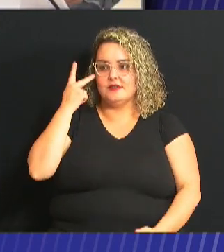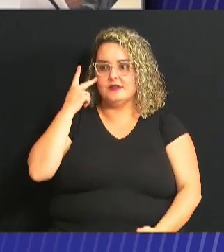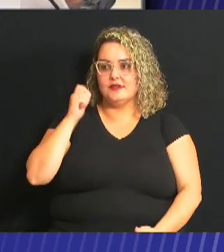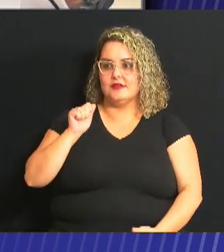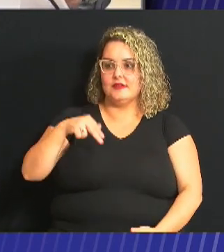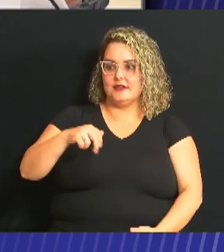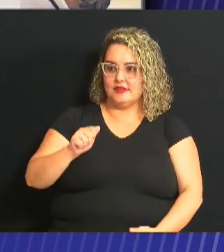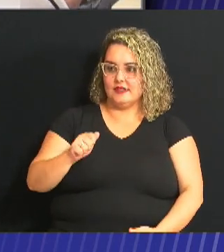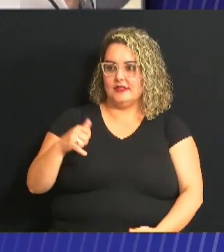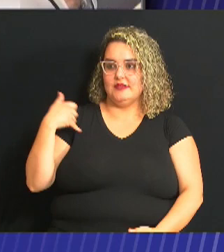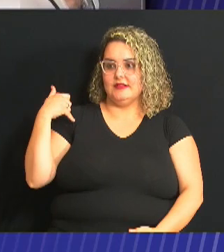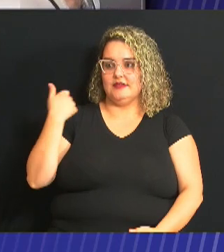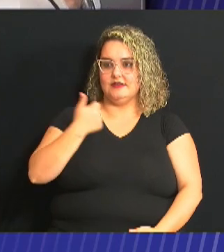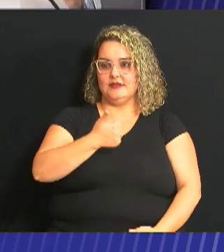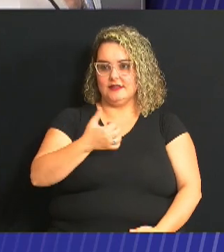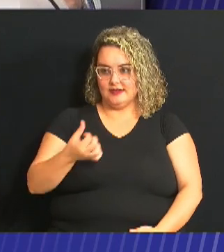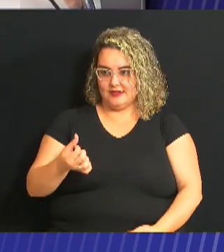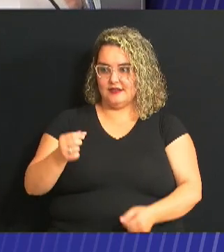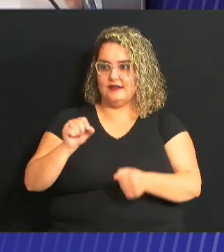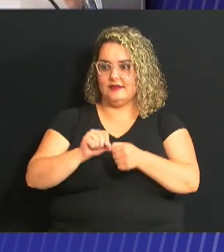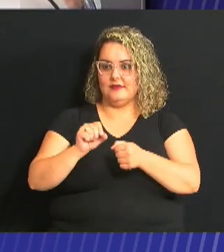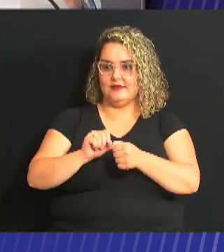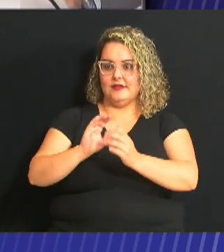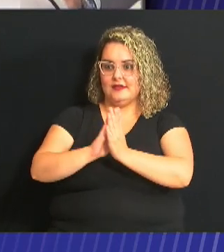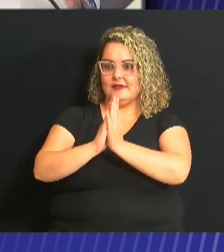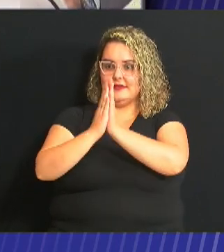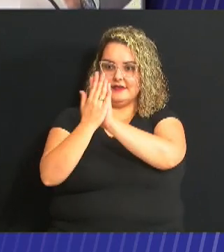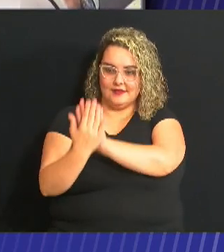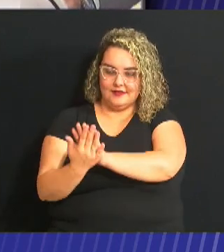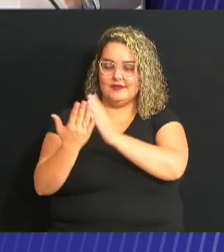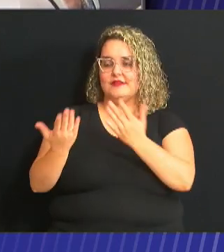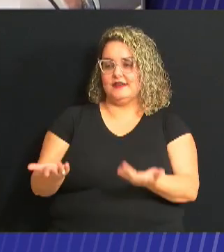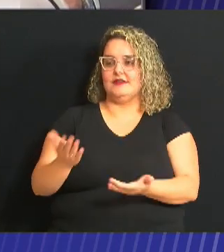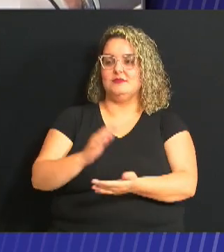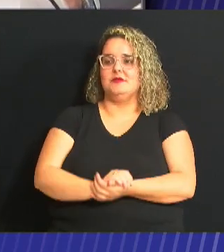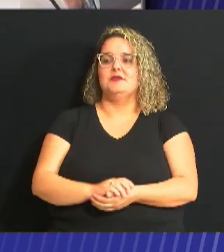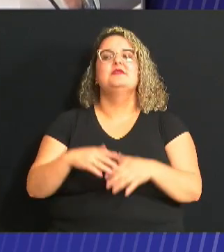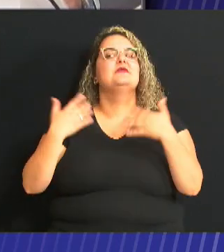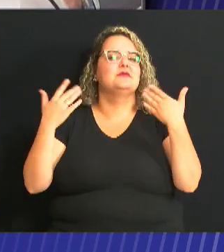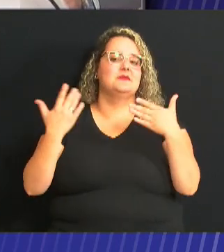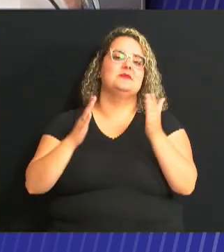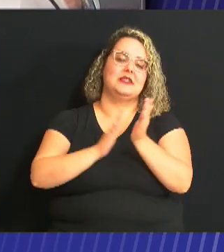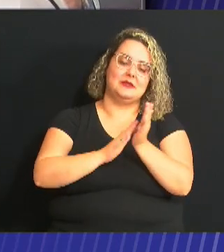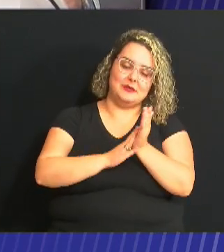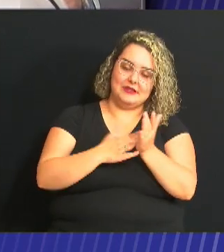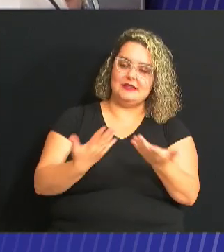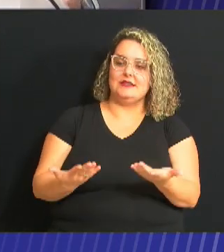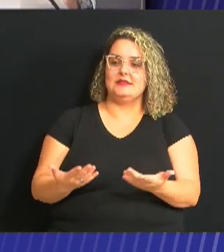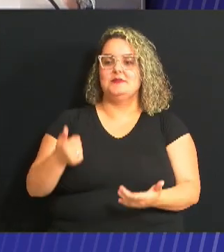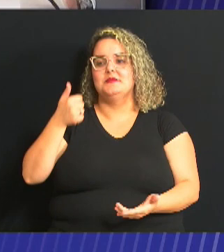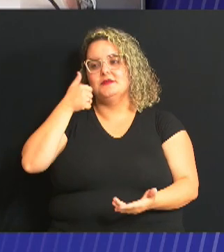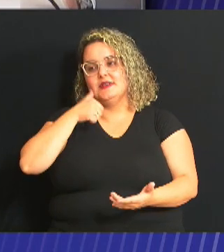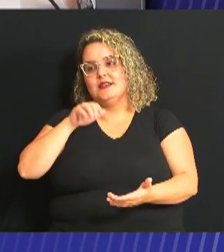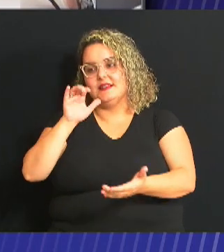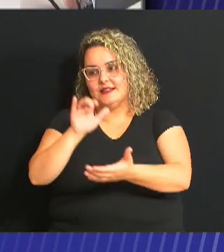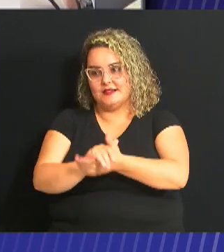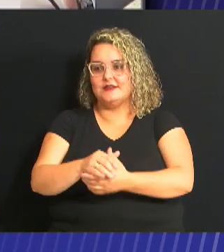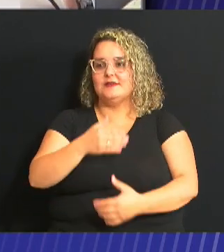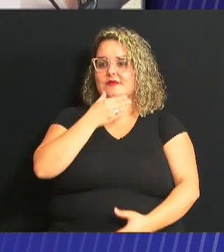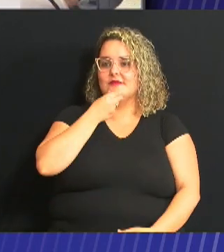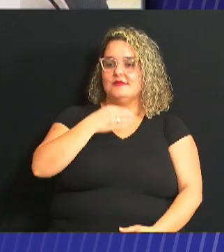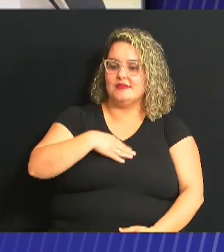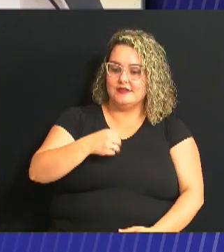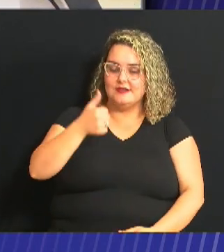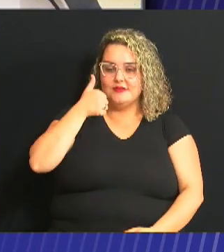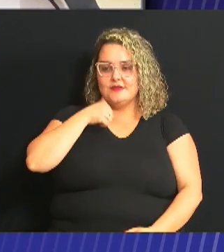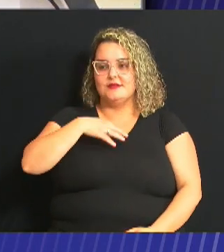Laura, de 16 anos, que está fazendo intercâmbio. Então, parabenizá-lo pela esposa, pelos filhos,